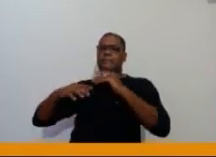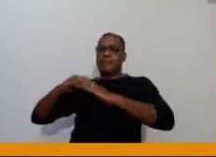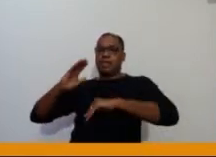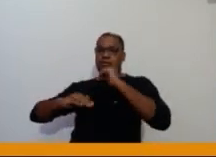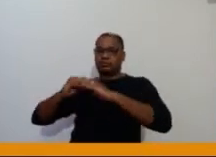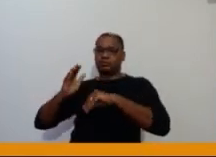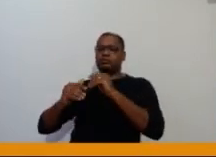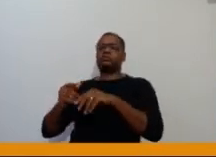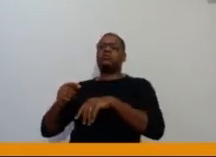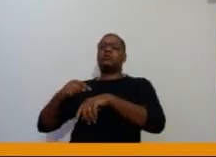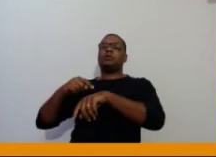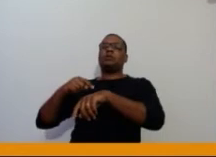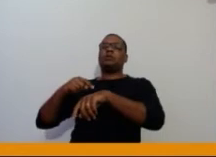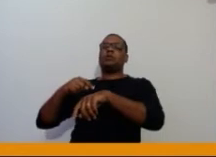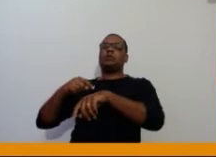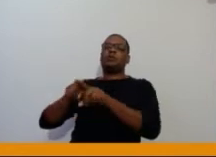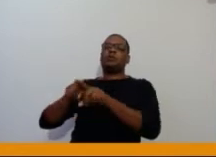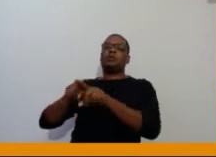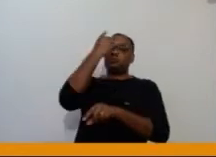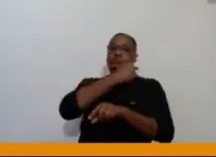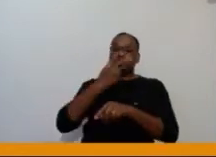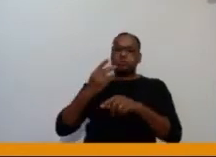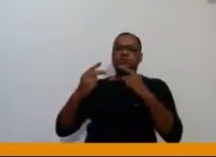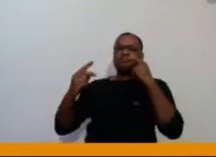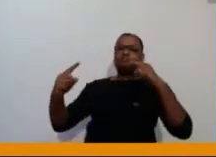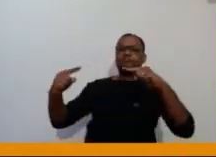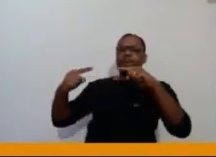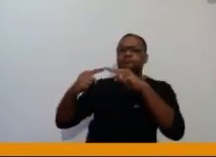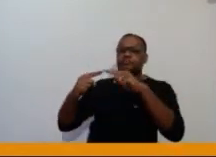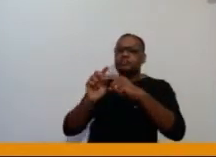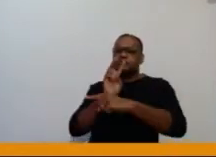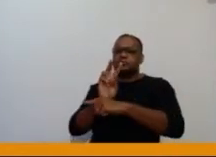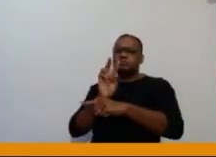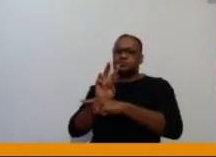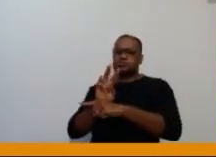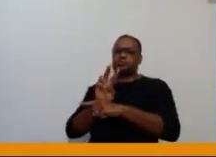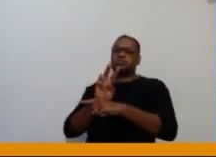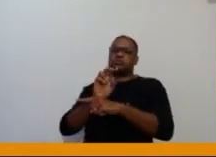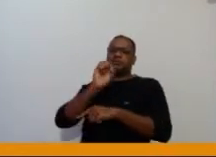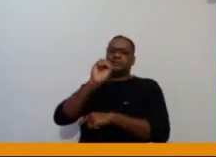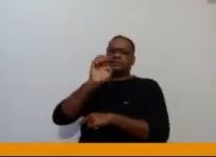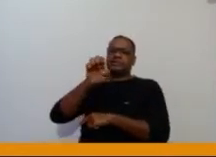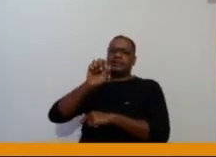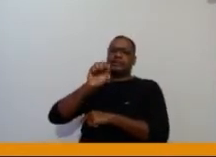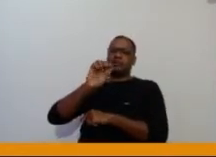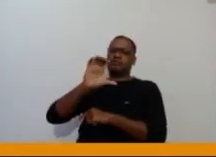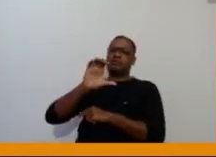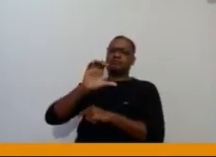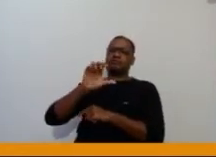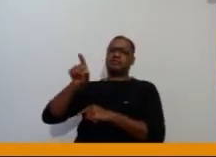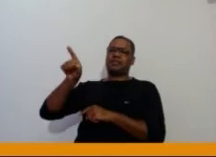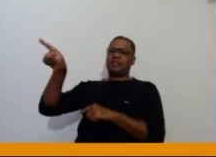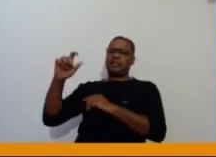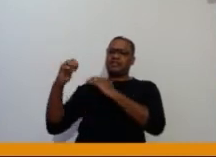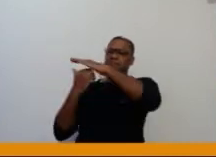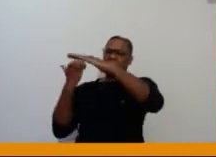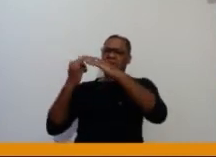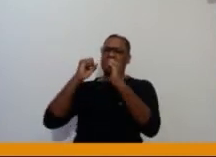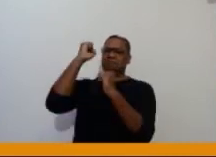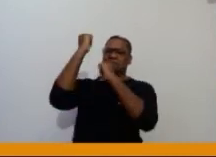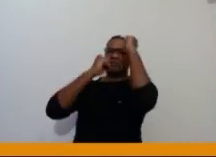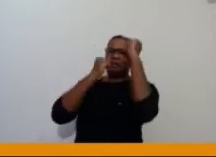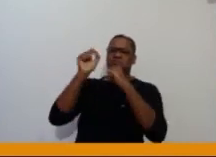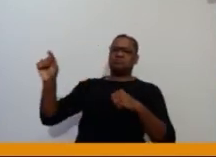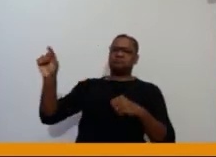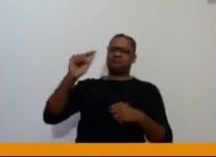tenham relação com essa prática, com uma supervisão do SENAC. Foi um estranhamento total na época. A